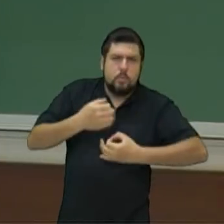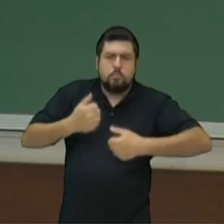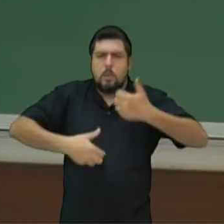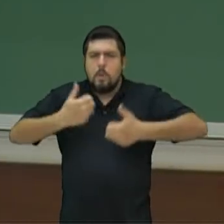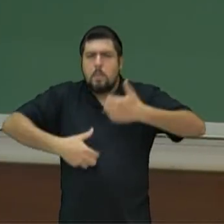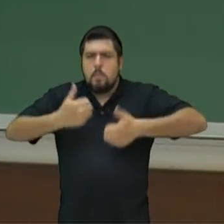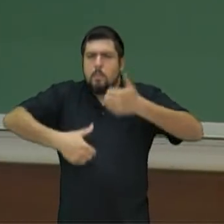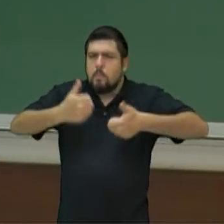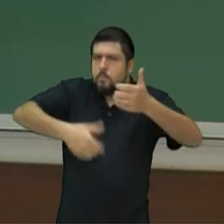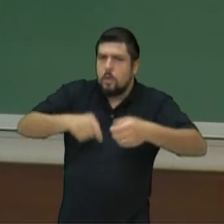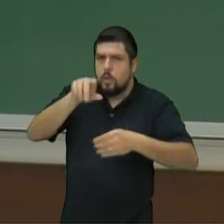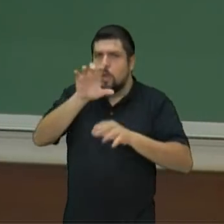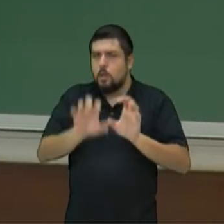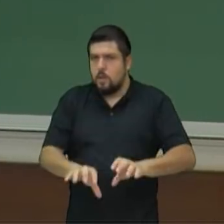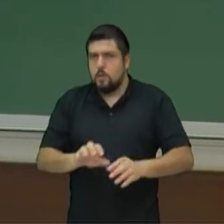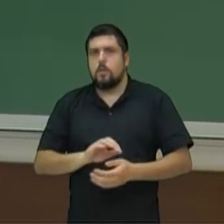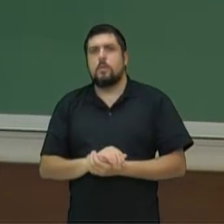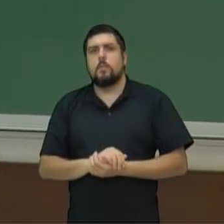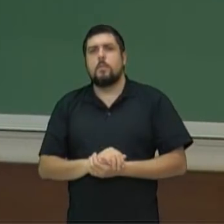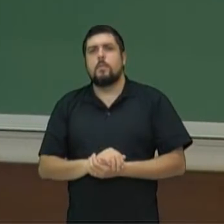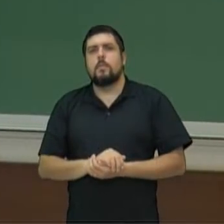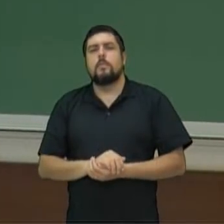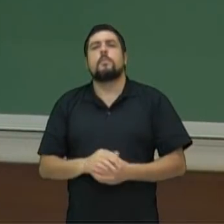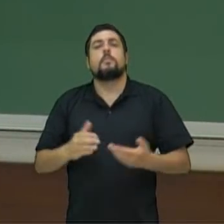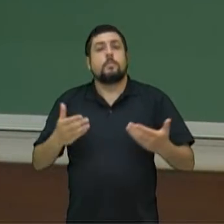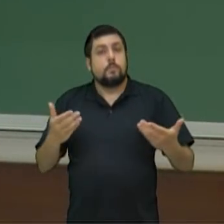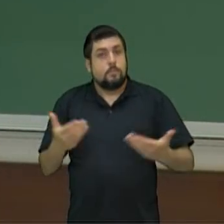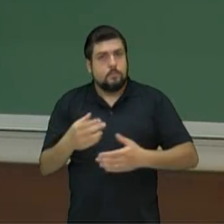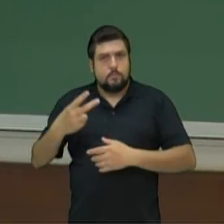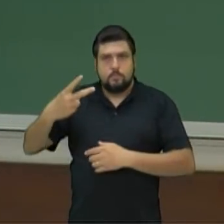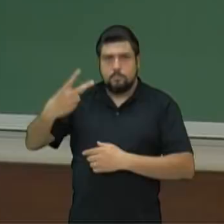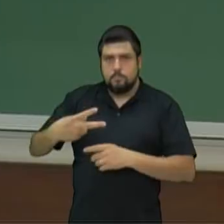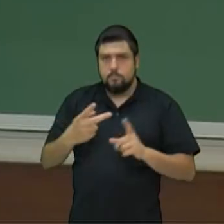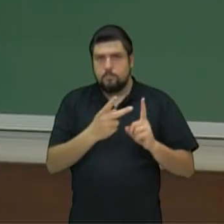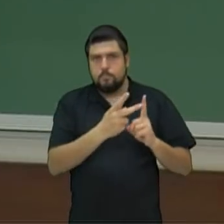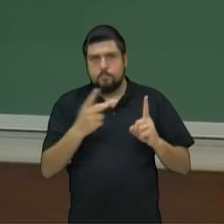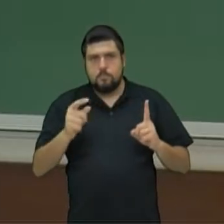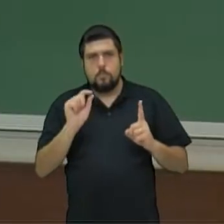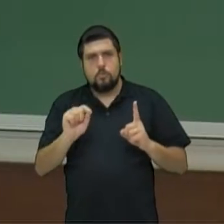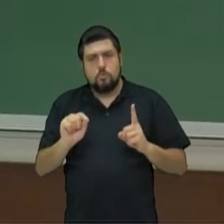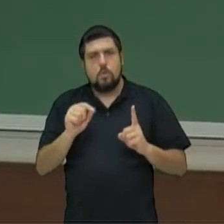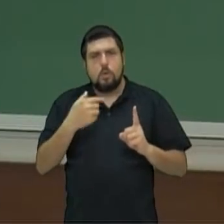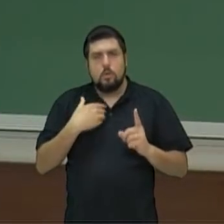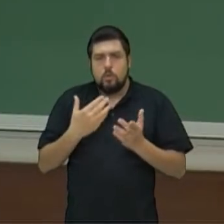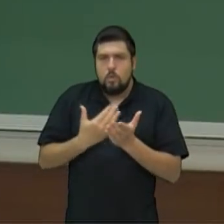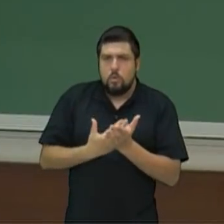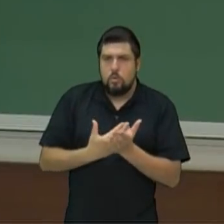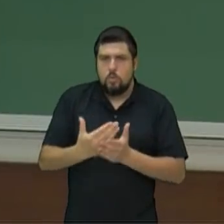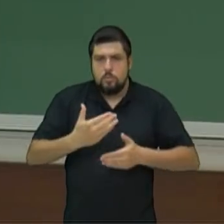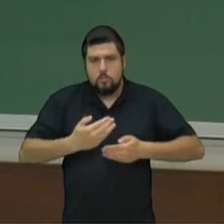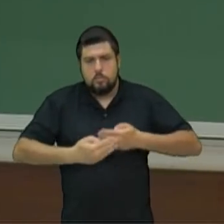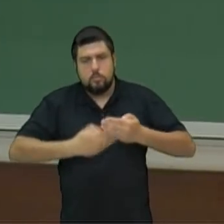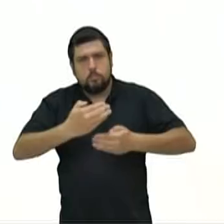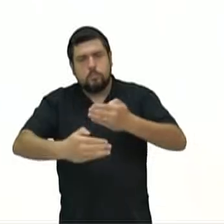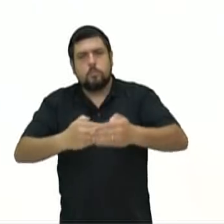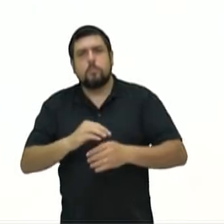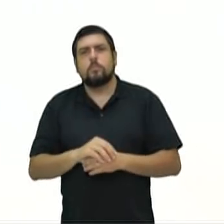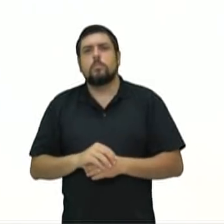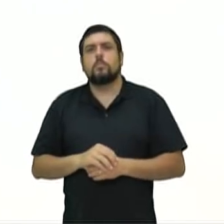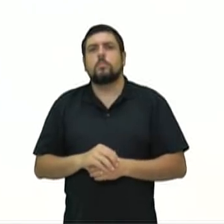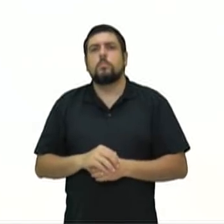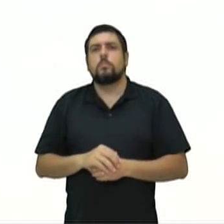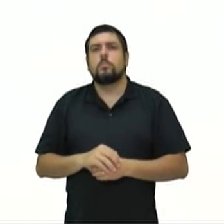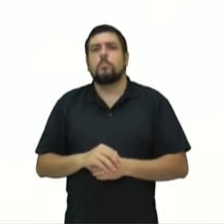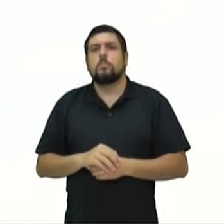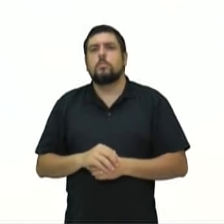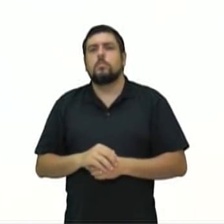ali. Então, vejamos agora o segundo parágrafo, que entramos no desenvolvimento. Em um primeiro momento, ele